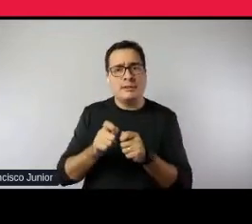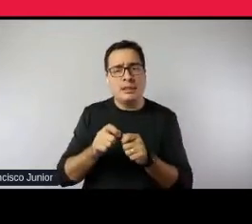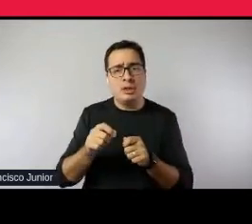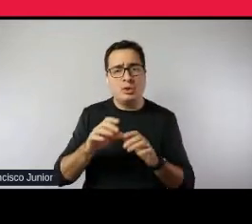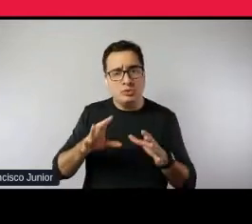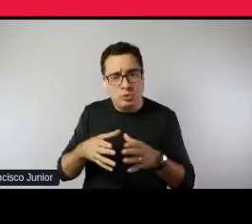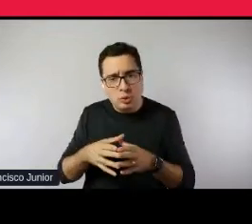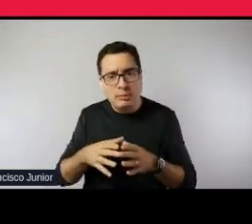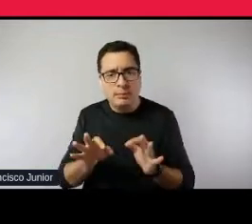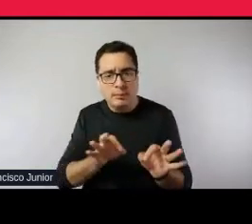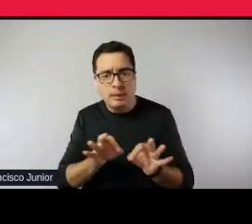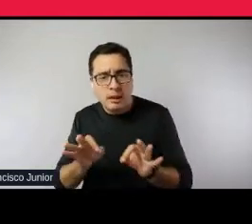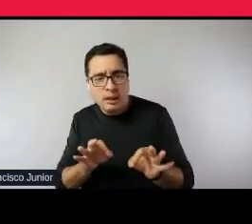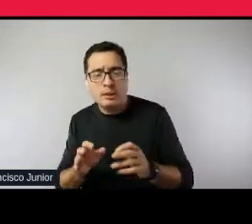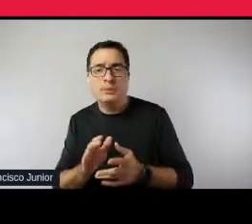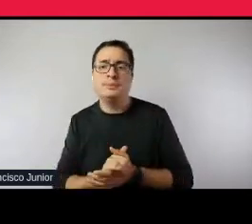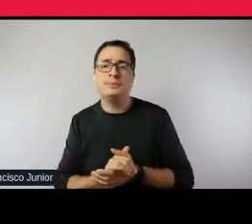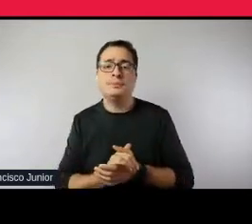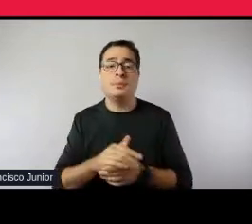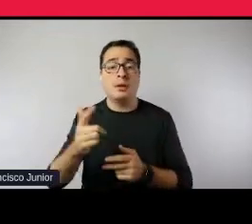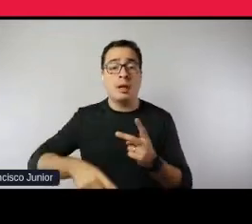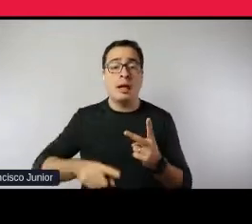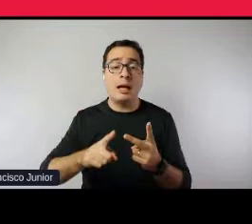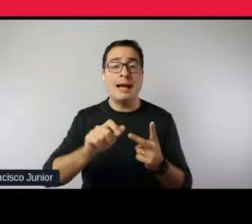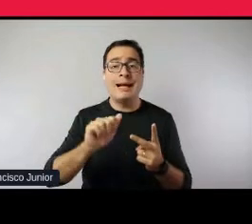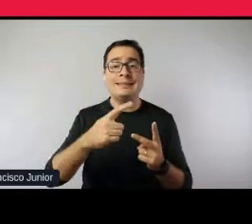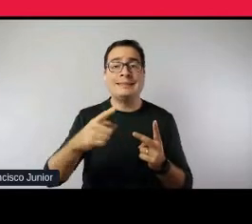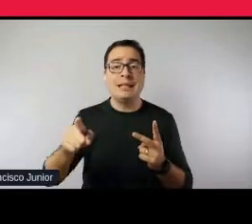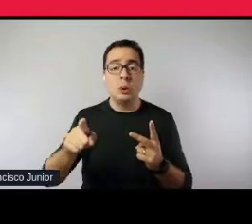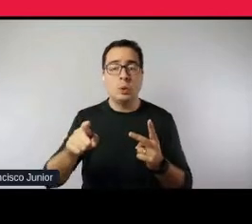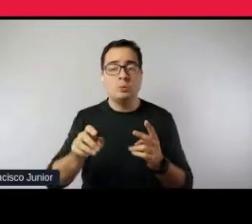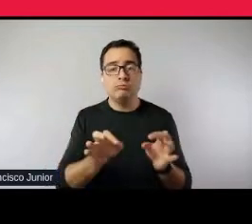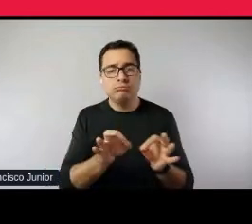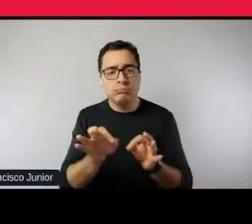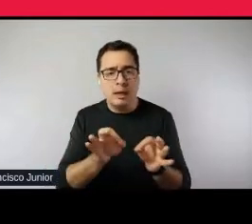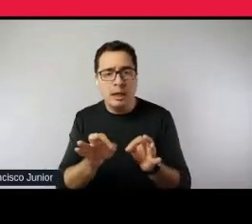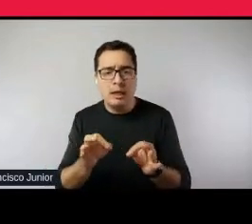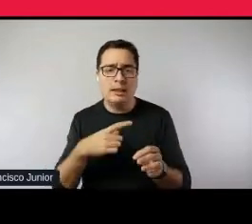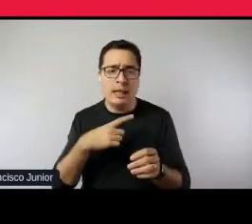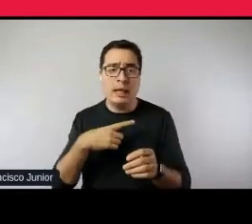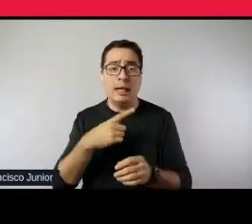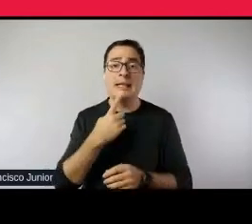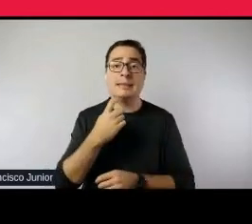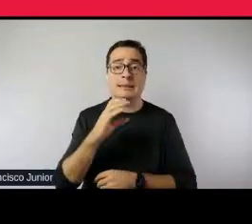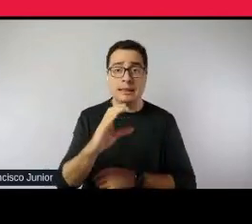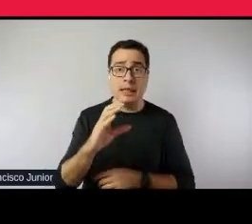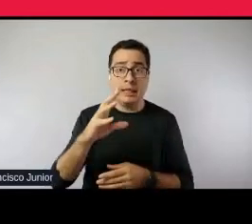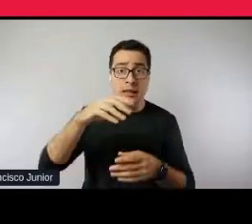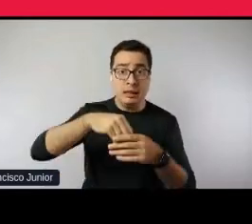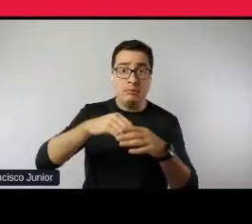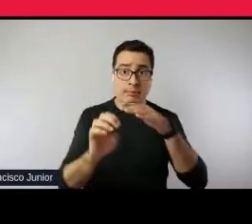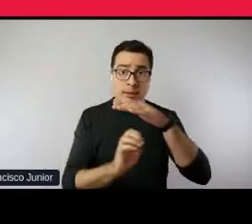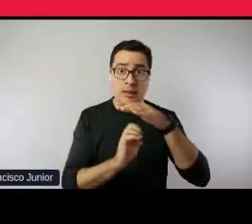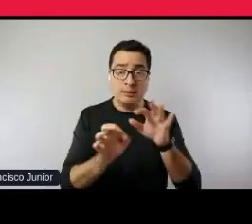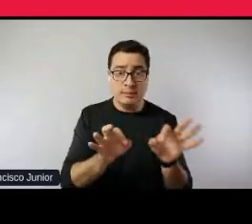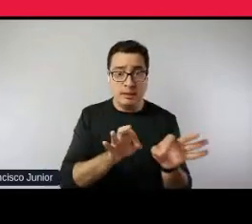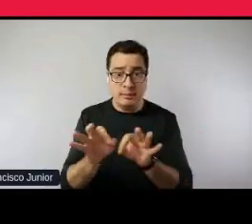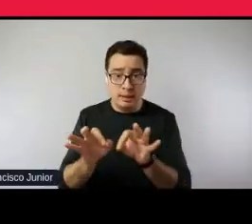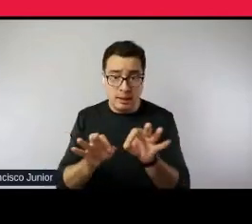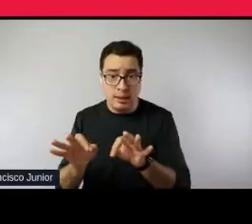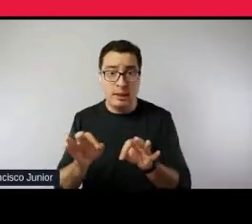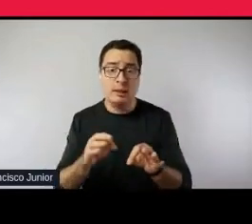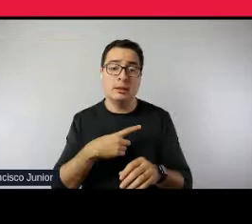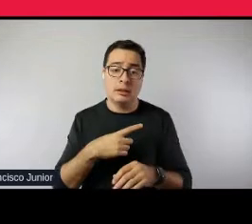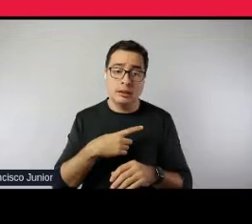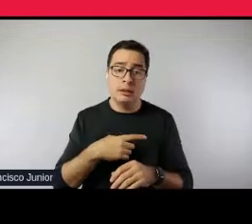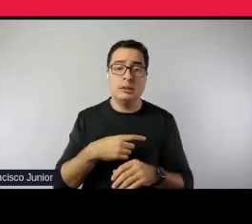time, das ações que a CIT vem fazendo dentro da companhia aí,